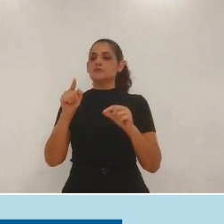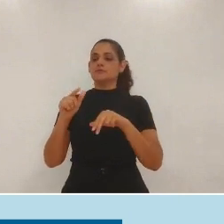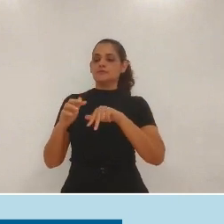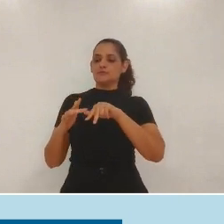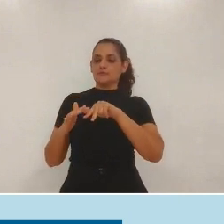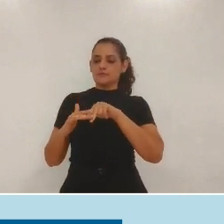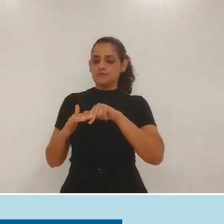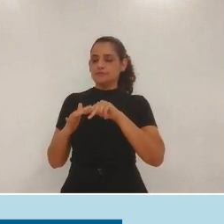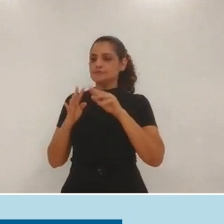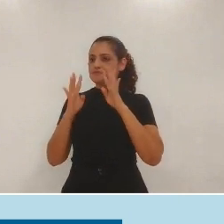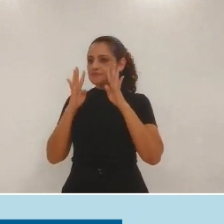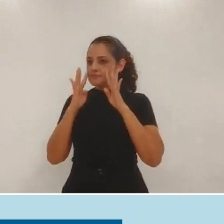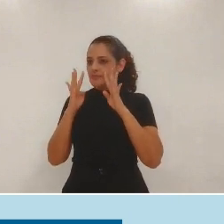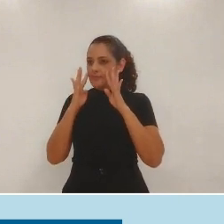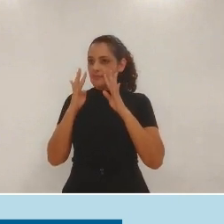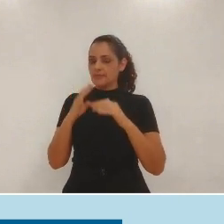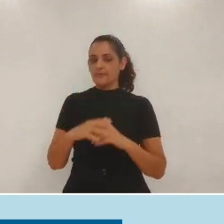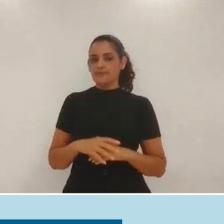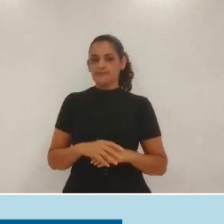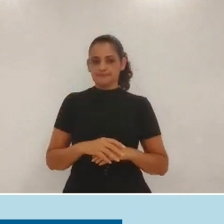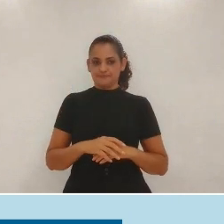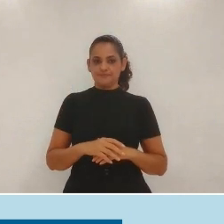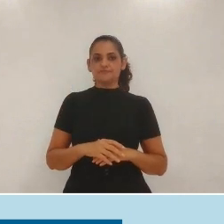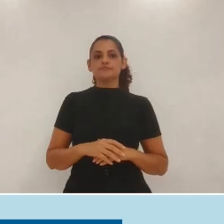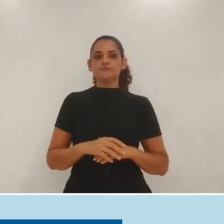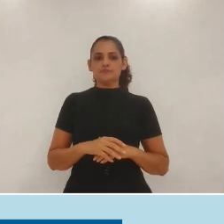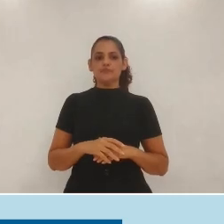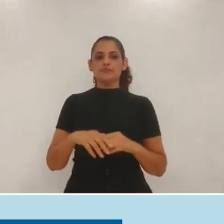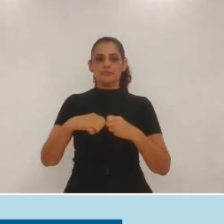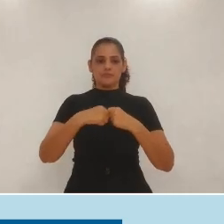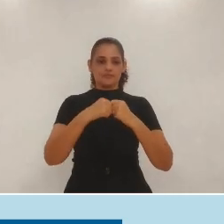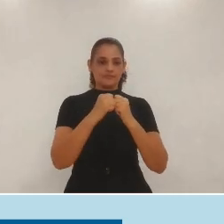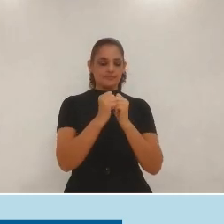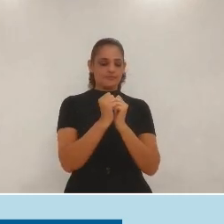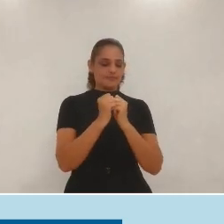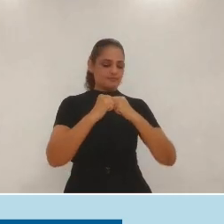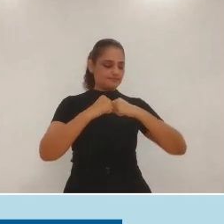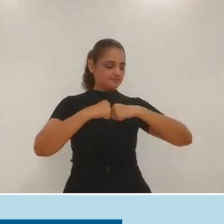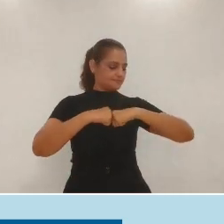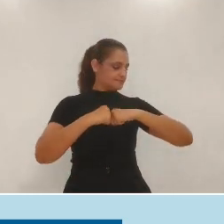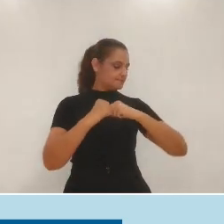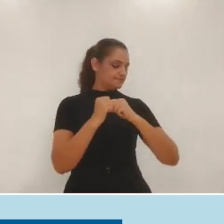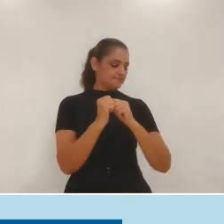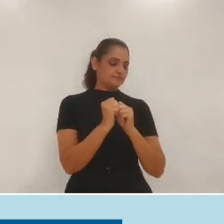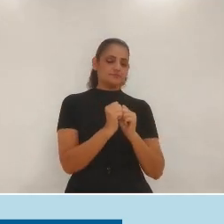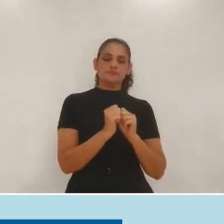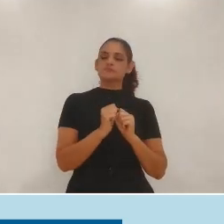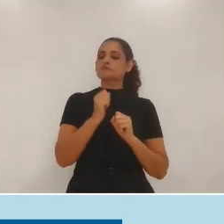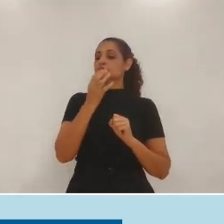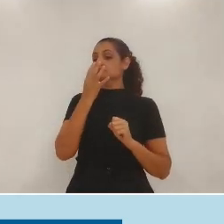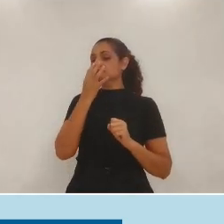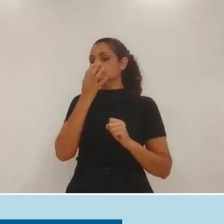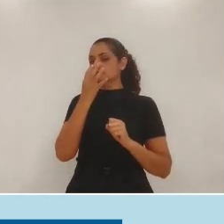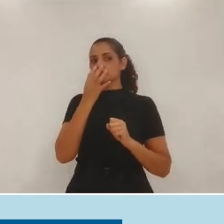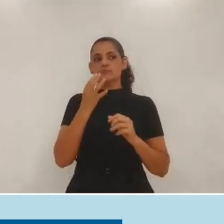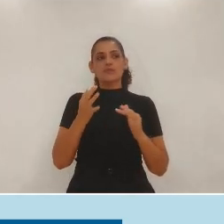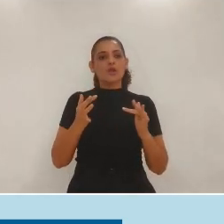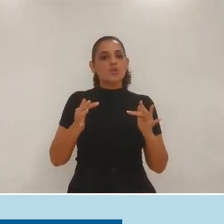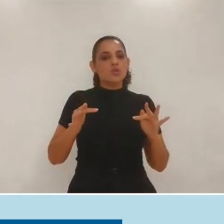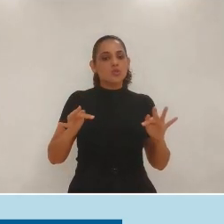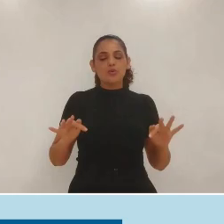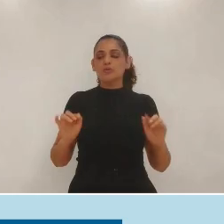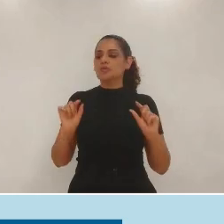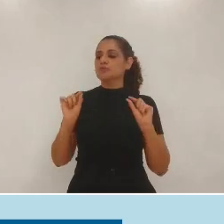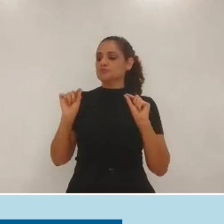as observações articulares, entender o padrão de dor, porque a pessoa que